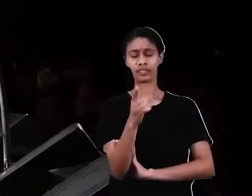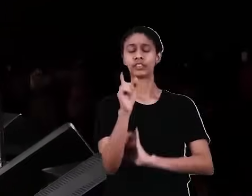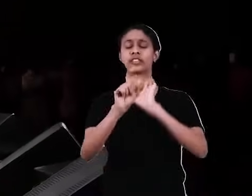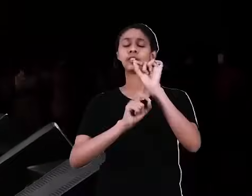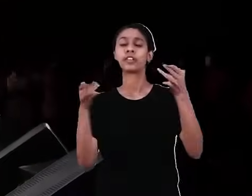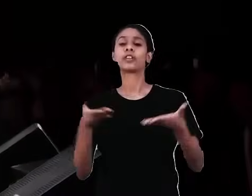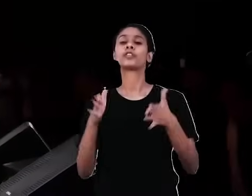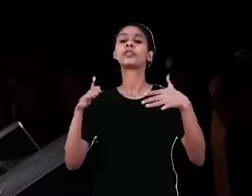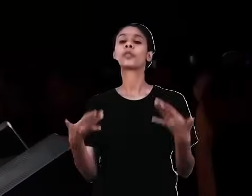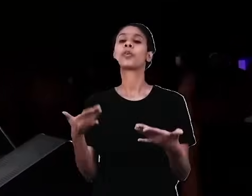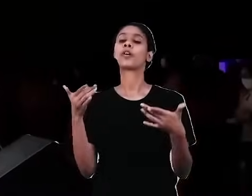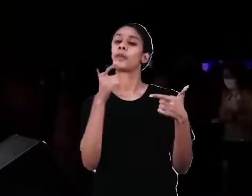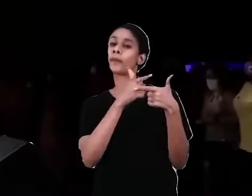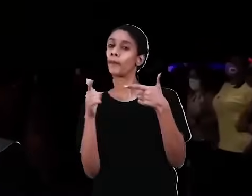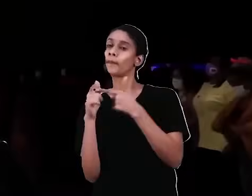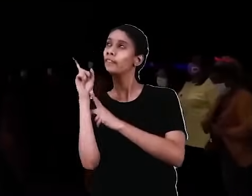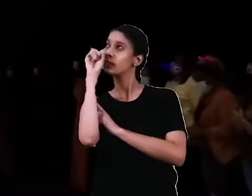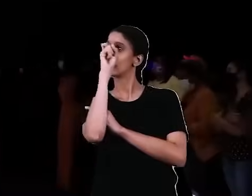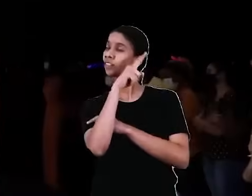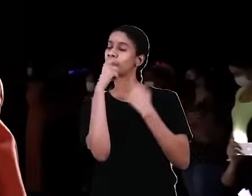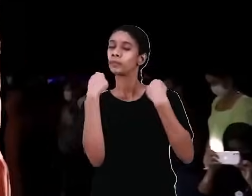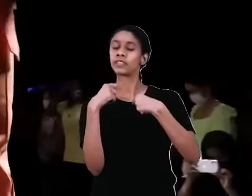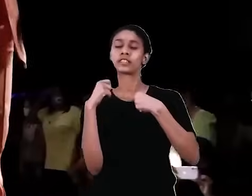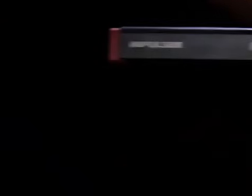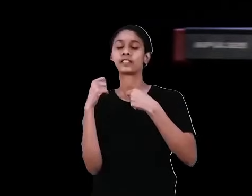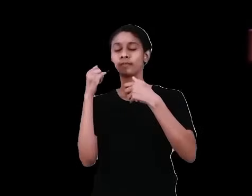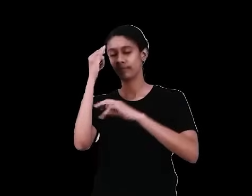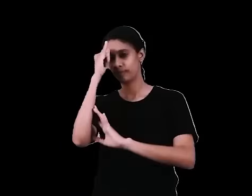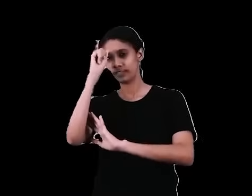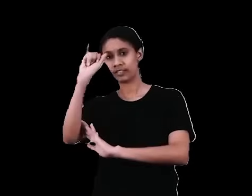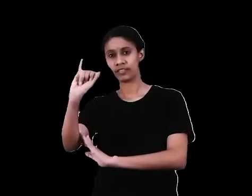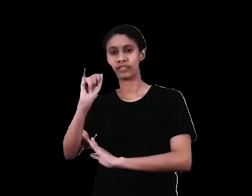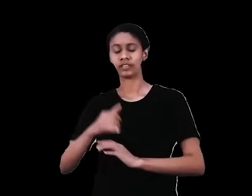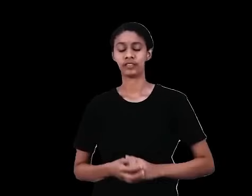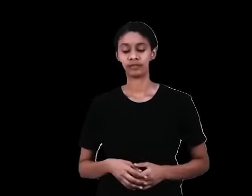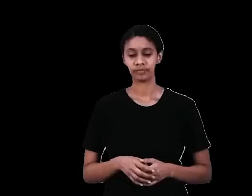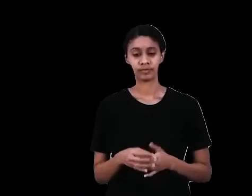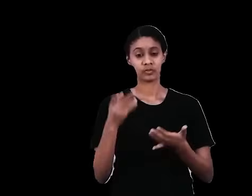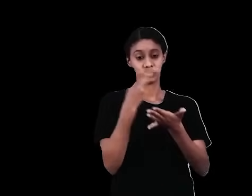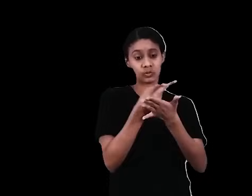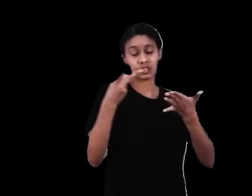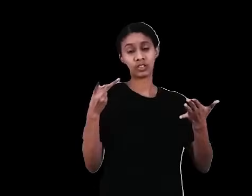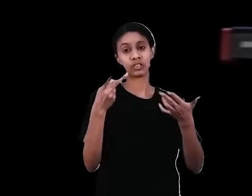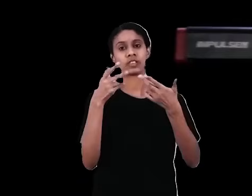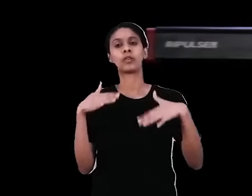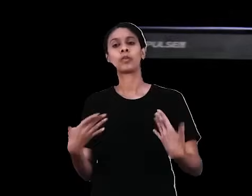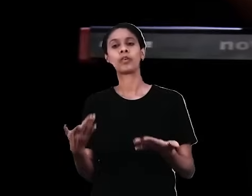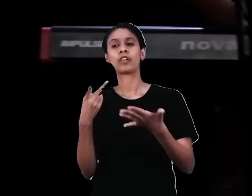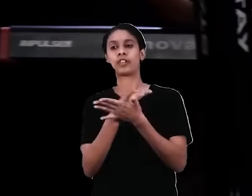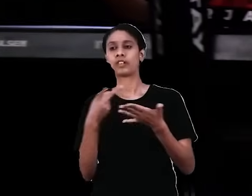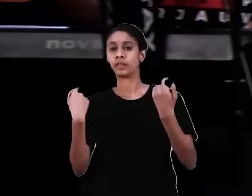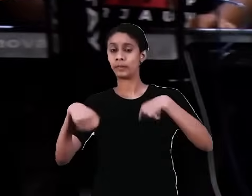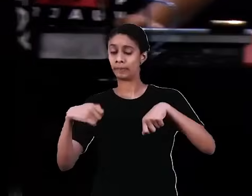é a tragédia que você precisa evitar? Qual é a tragédia que